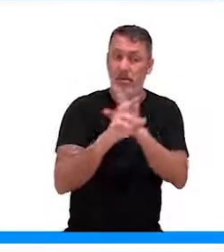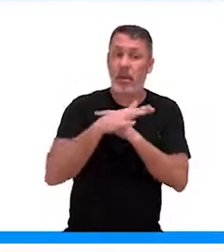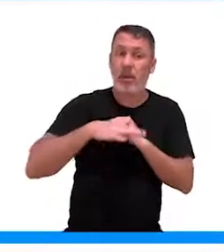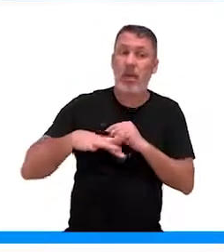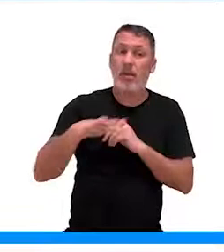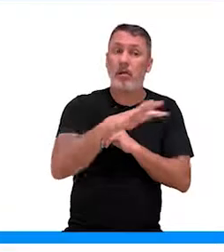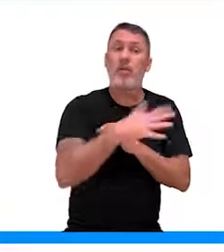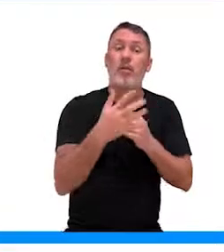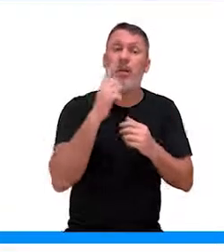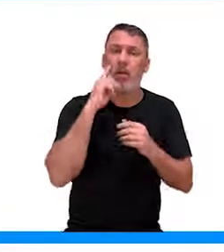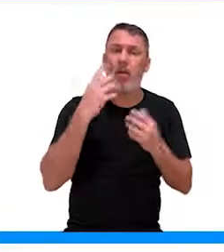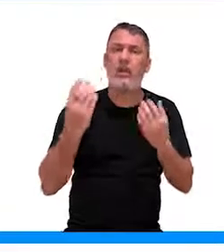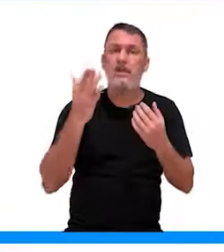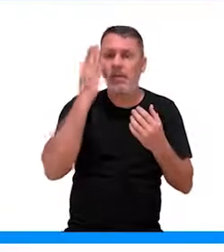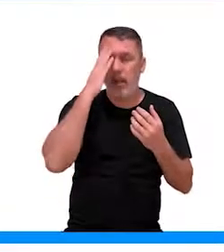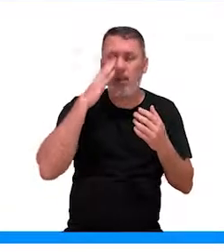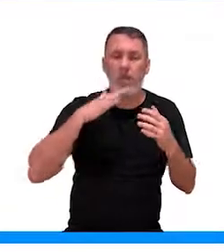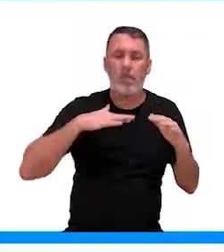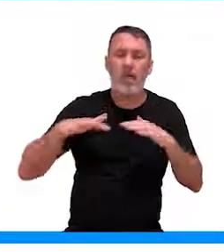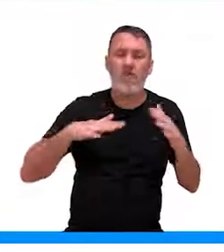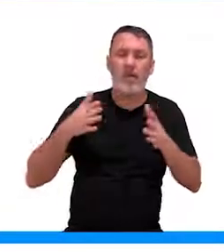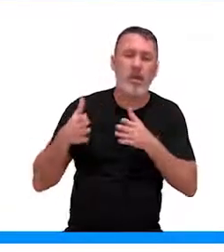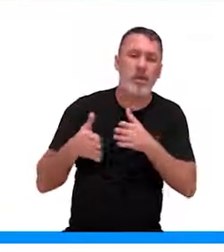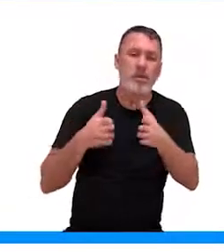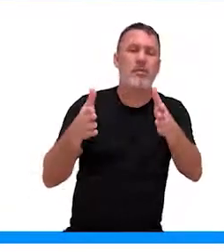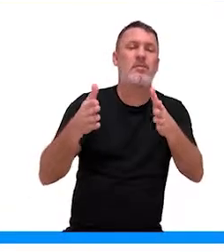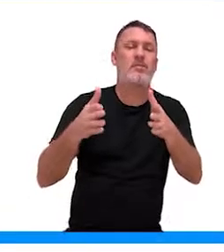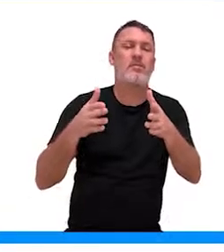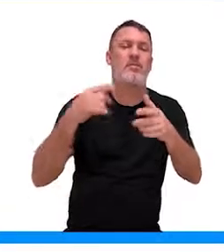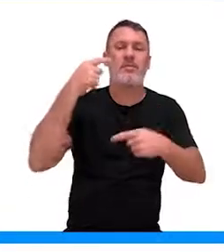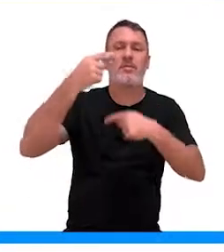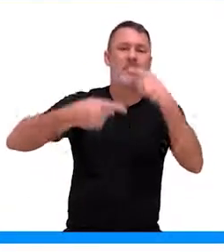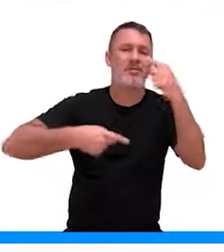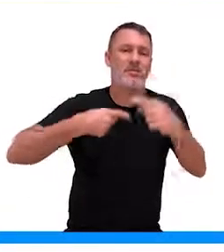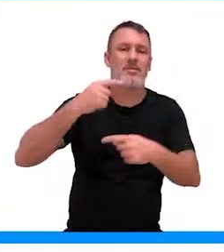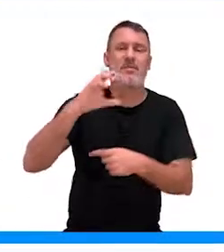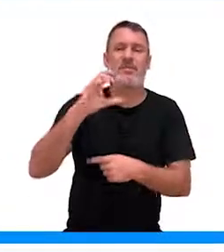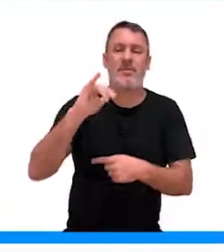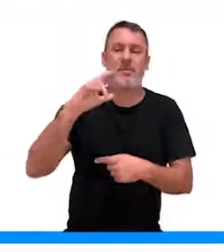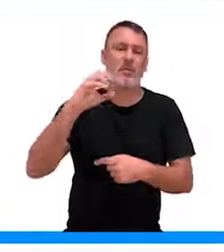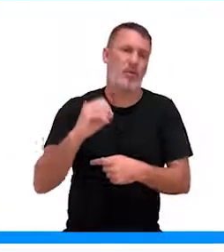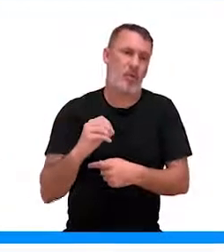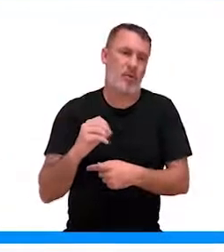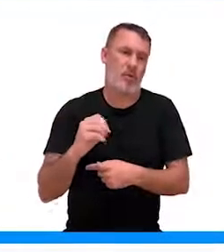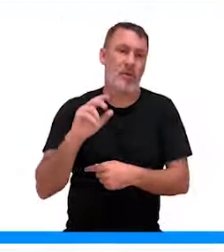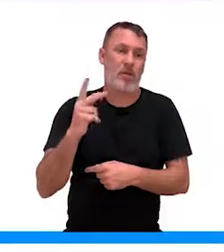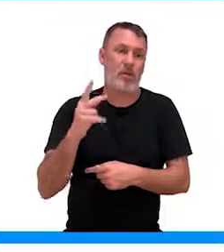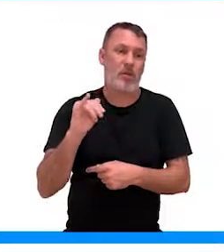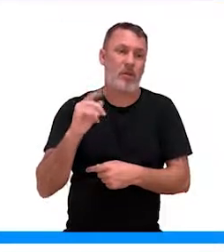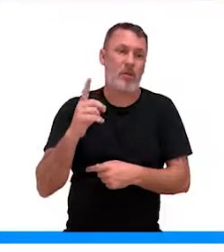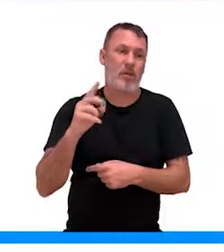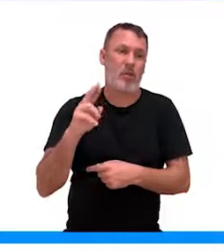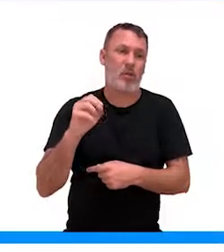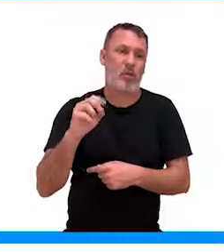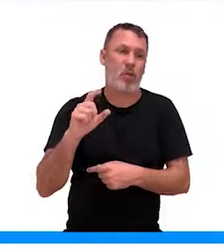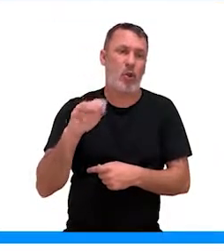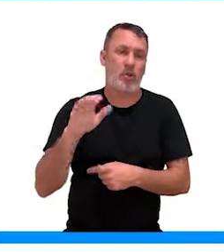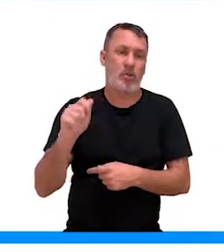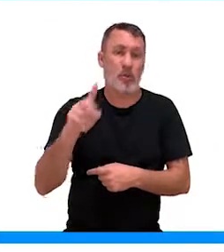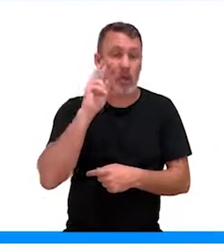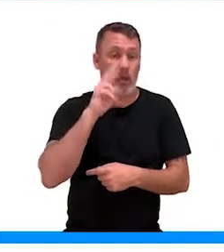à dinâmica cíclica hidrológica. A 1/6 parte se escoava, ou seja,